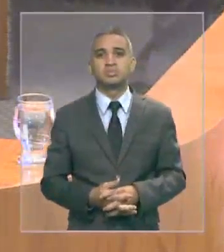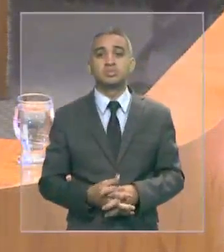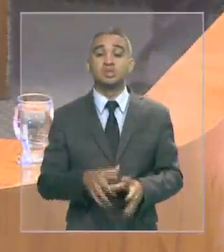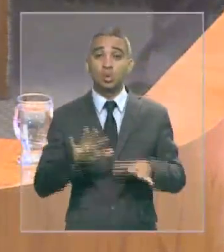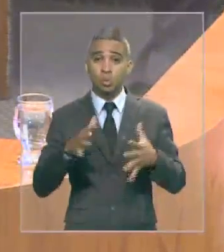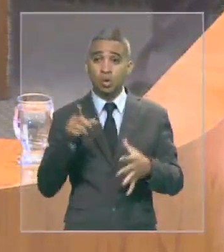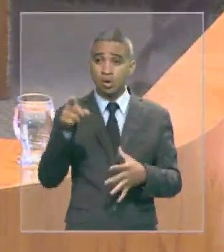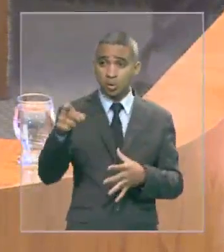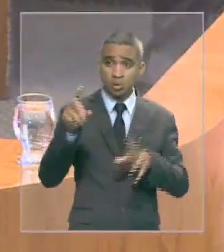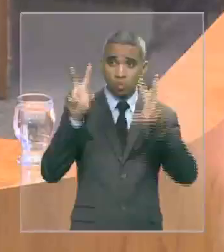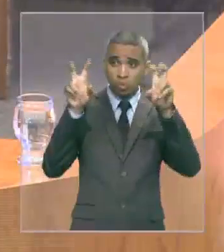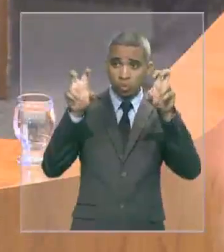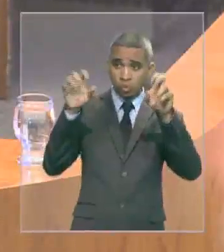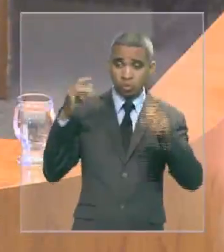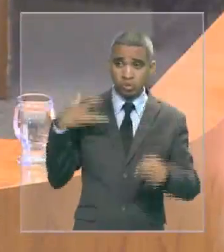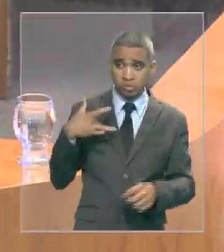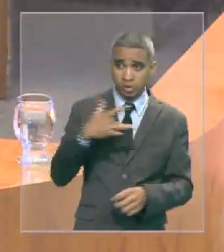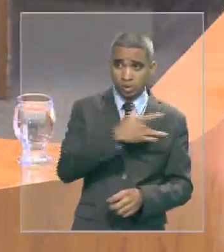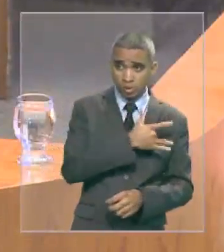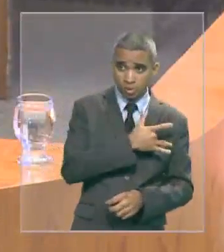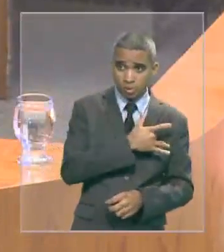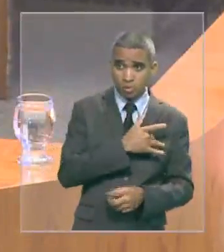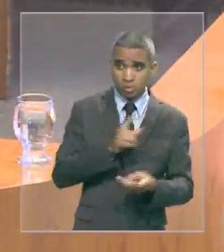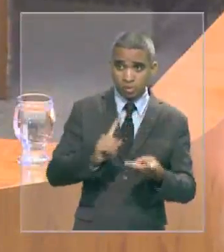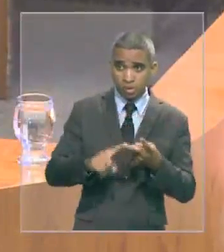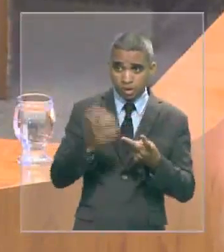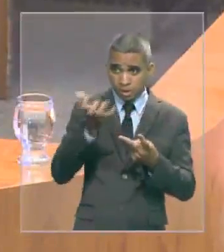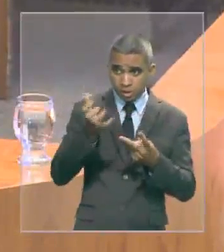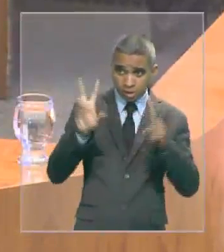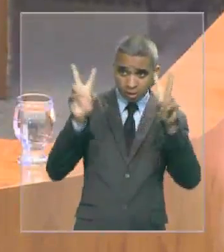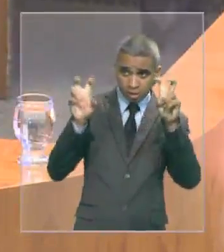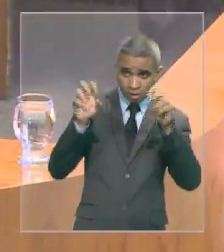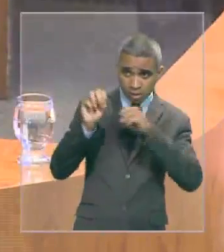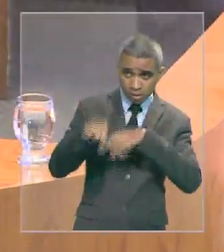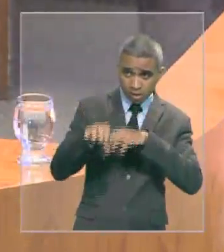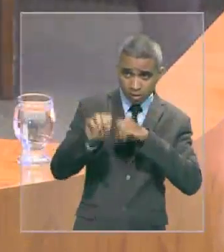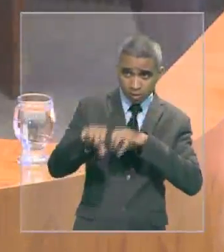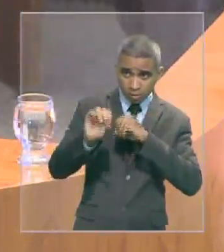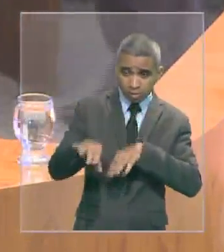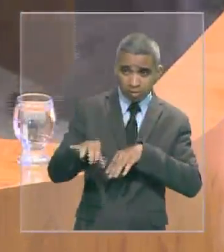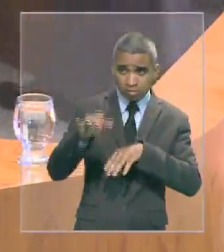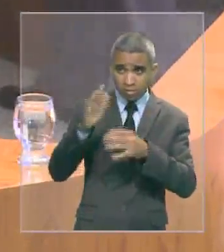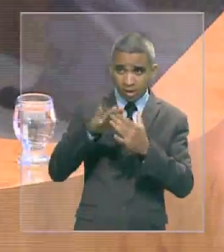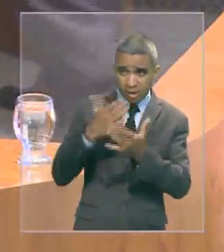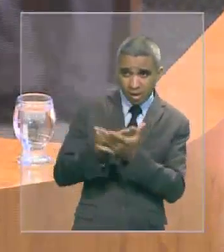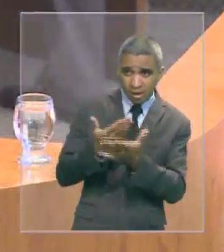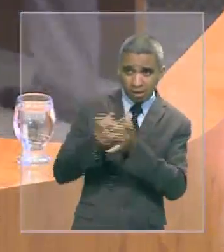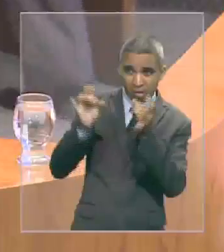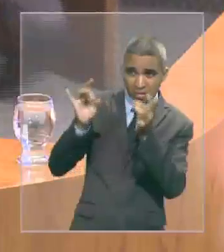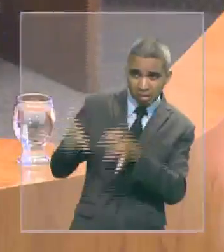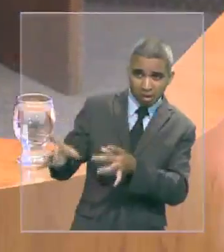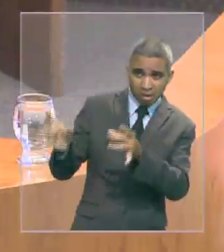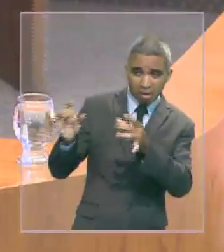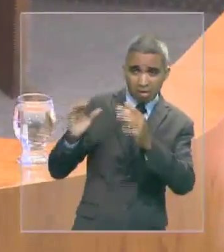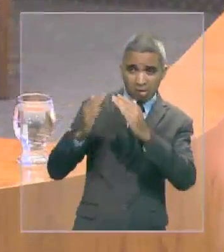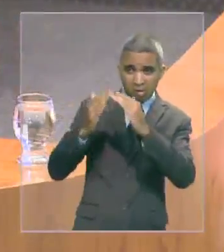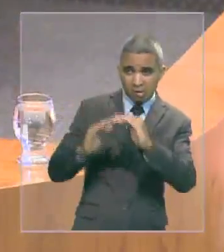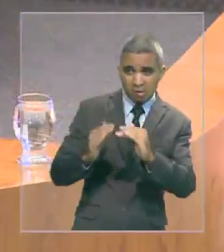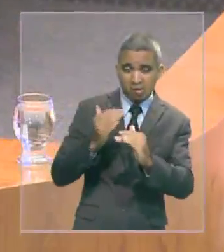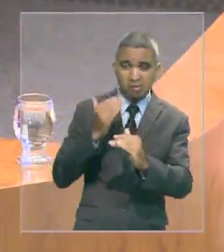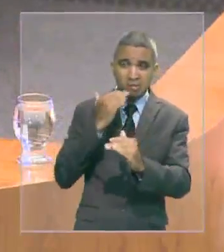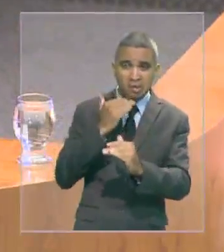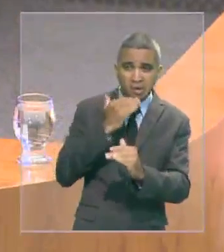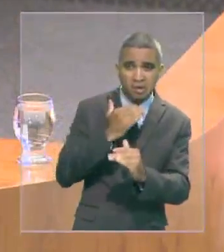quiser debater sobre as escolas que estão abandonadas, sobre as creches que não foram construídas, sobre a ponte Pai